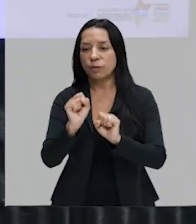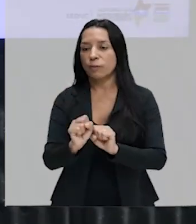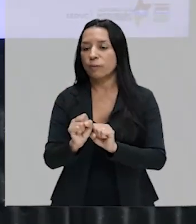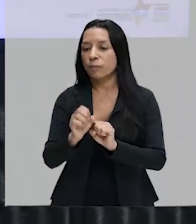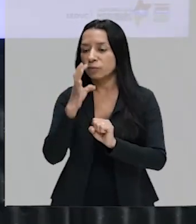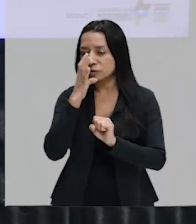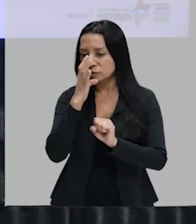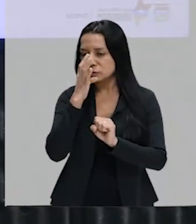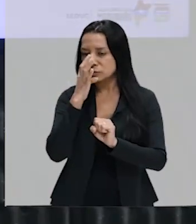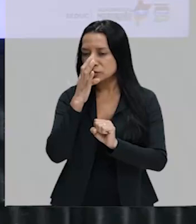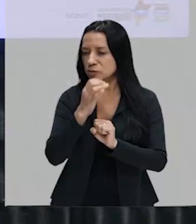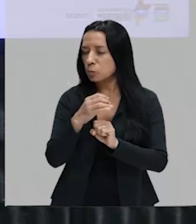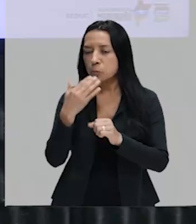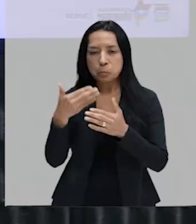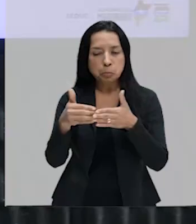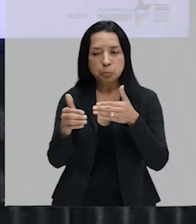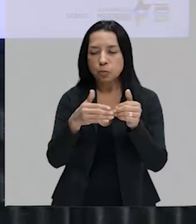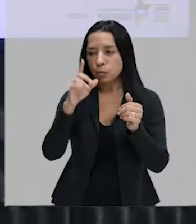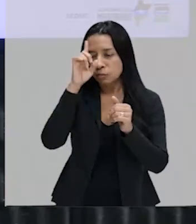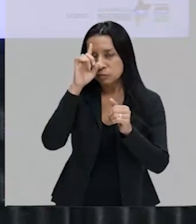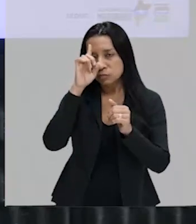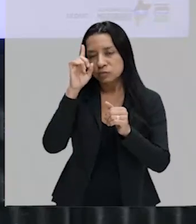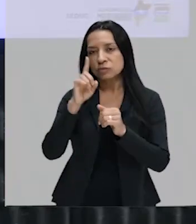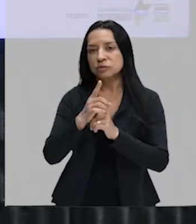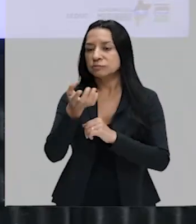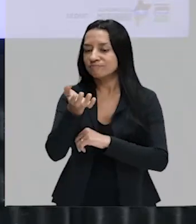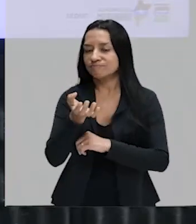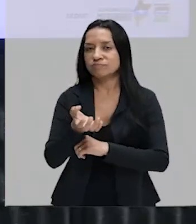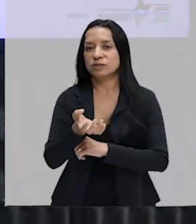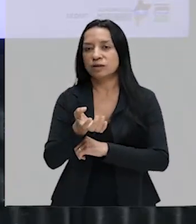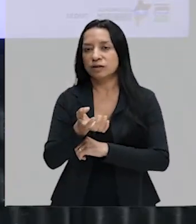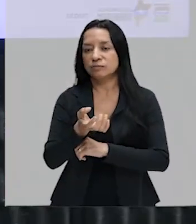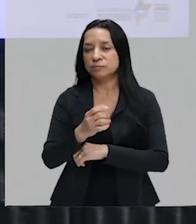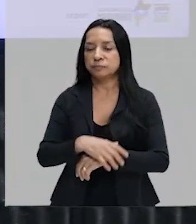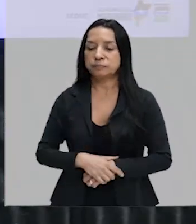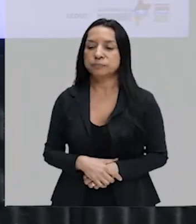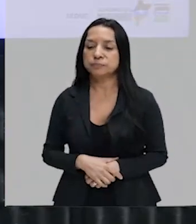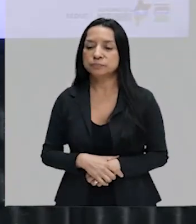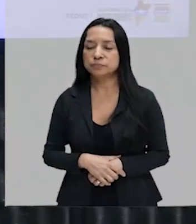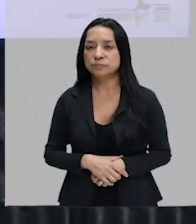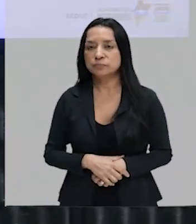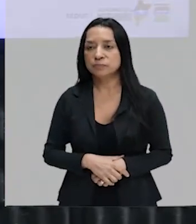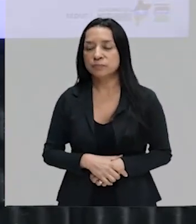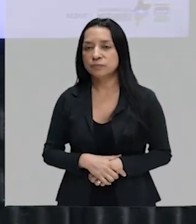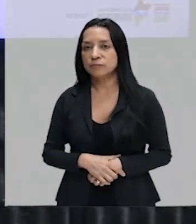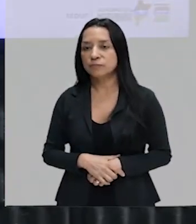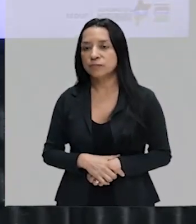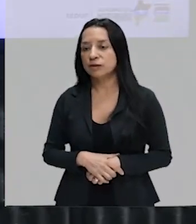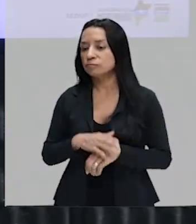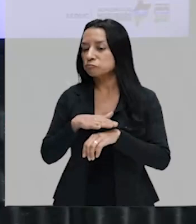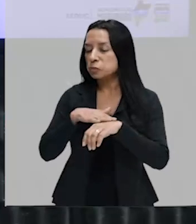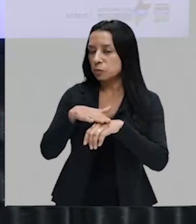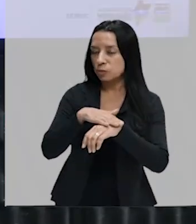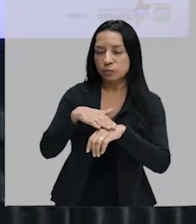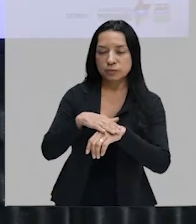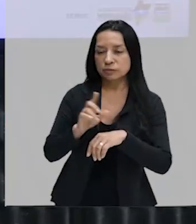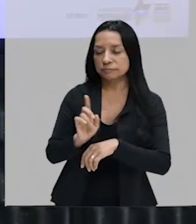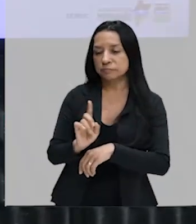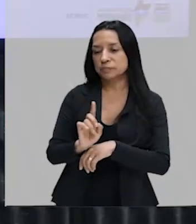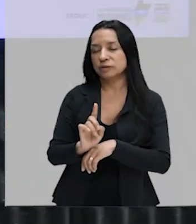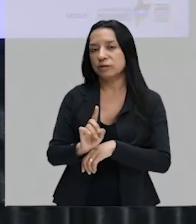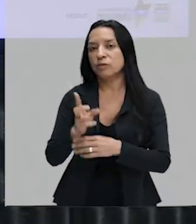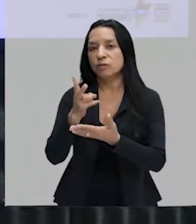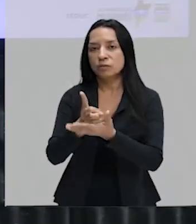assistir quantas vezes você quiser e de qualquer dispositivo, tá bom? Então, sem mais conversas, vamos começar aqui